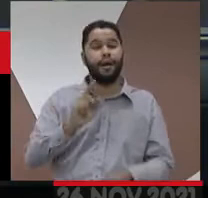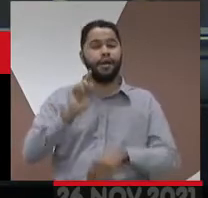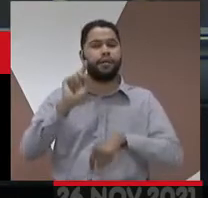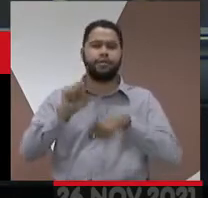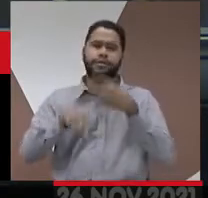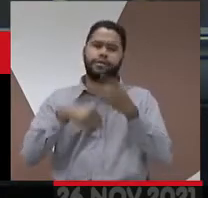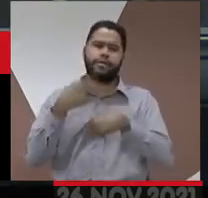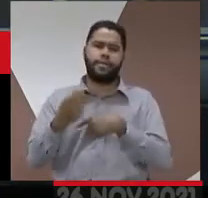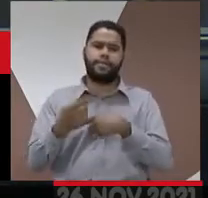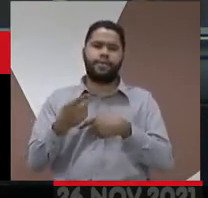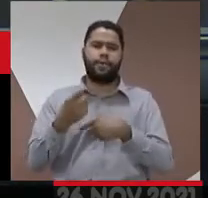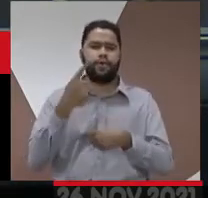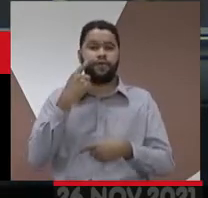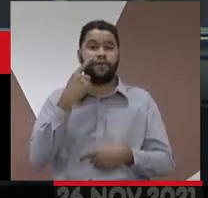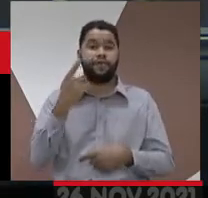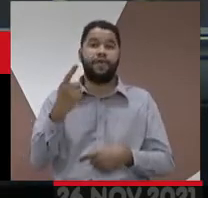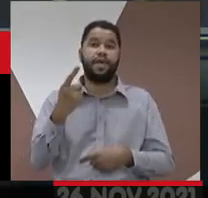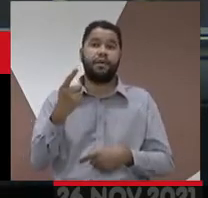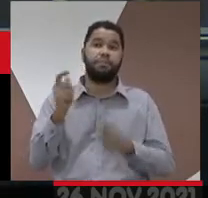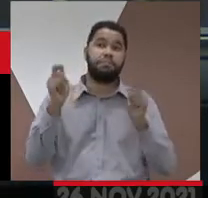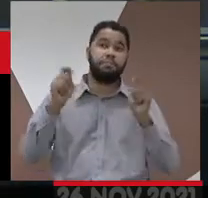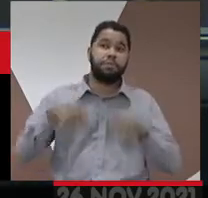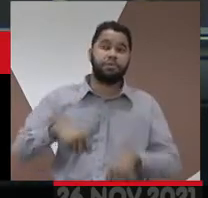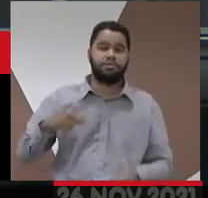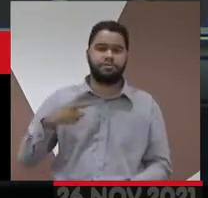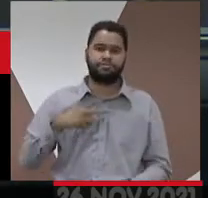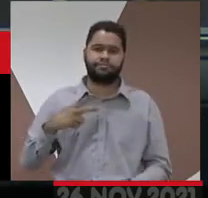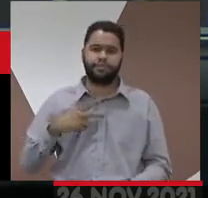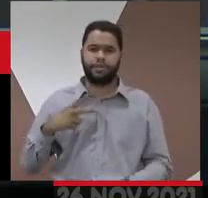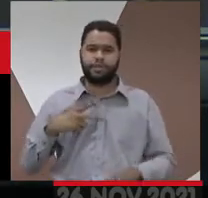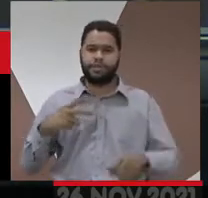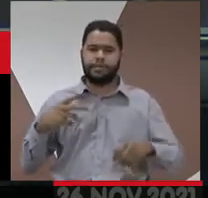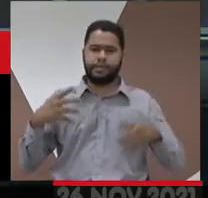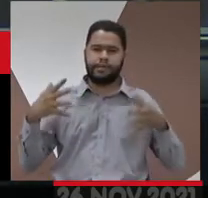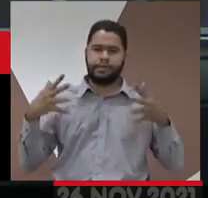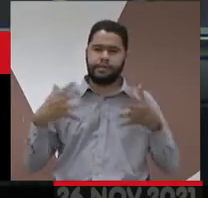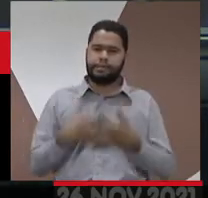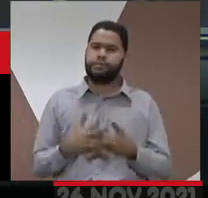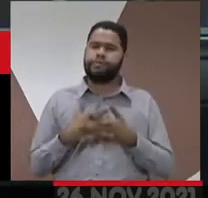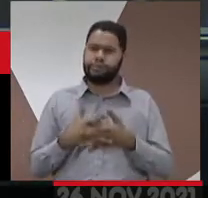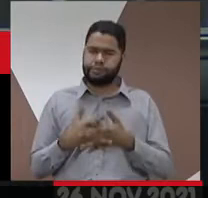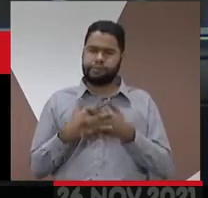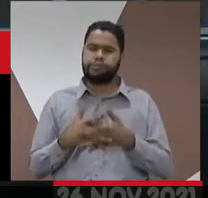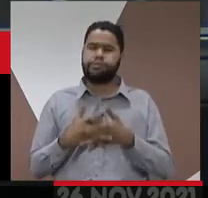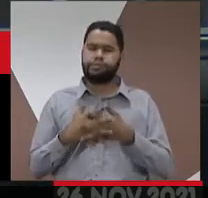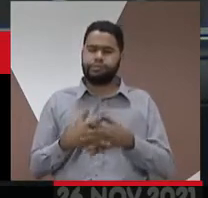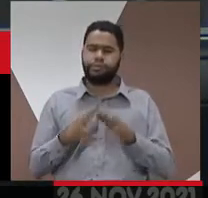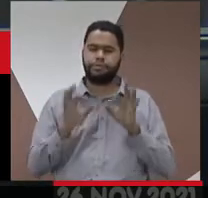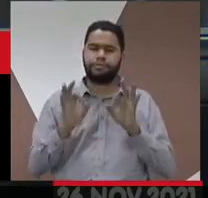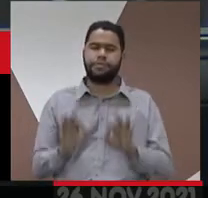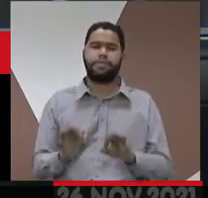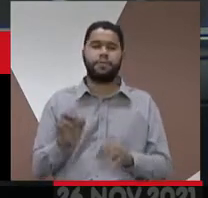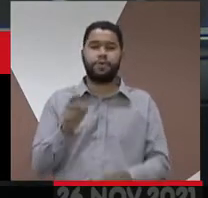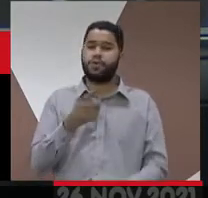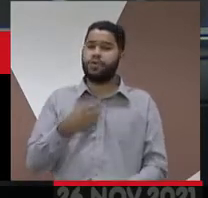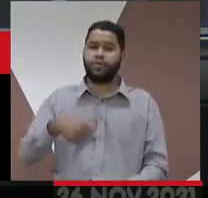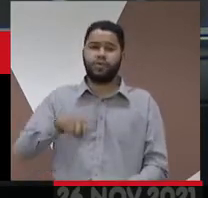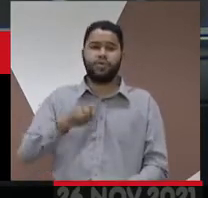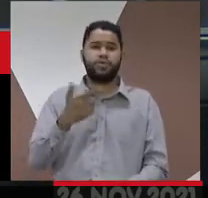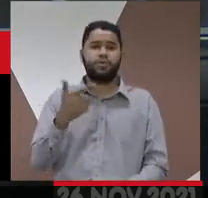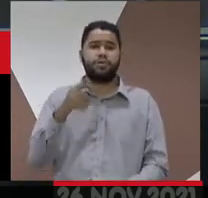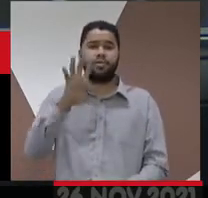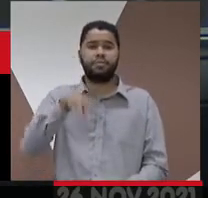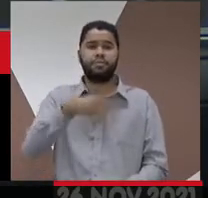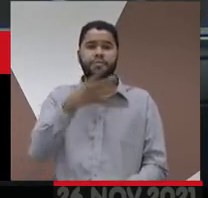depois julgar na privatização. Então está tendo uma confusão clara. Nós não temos nem planilha